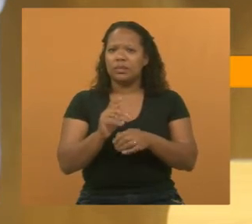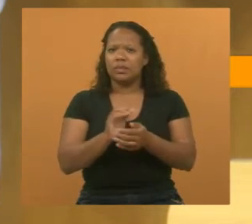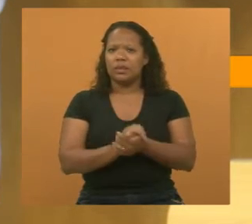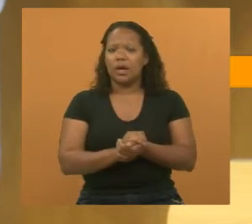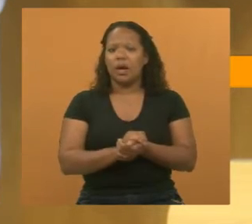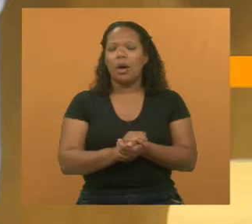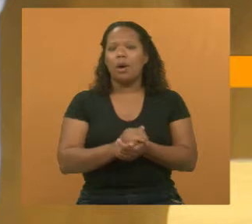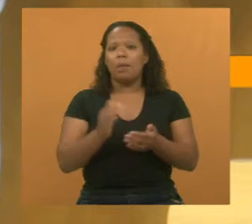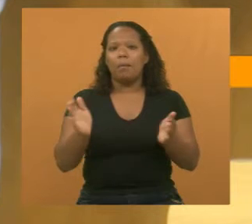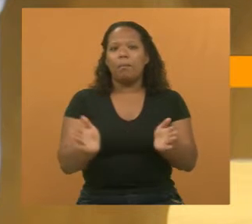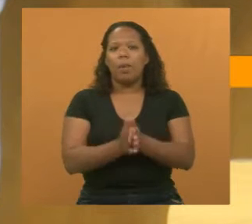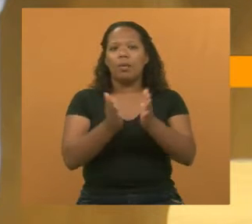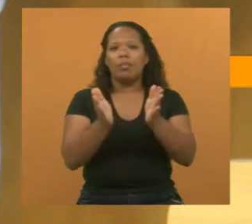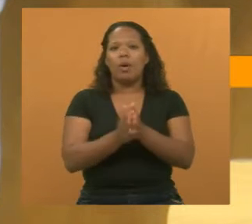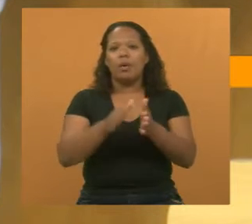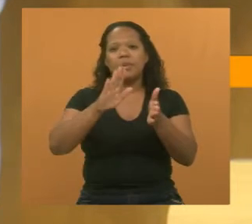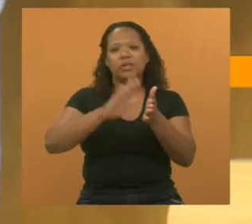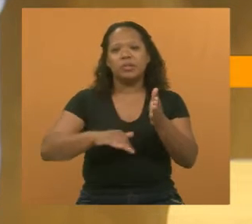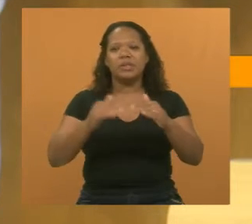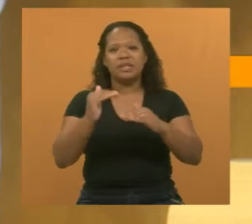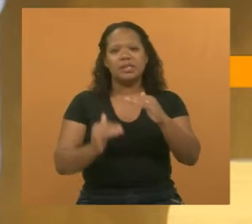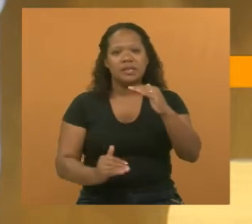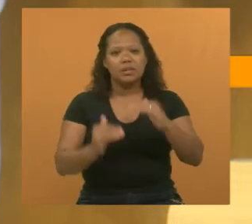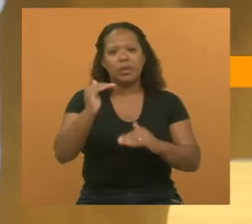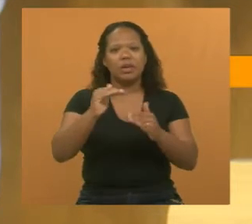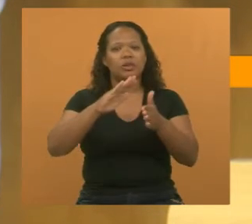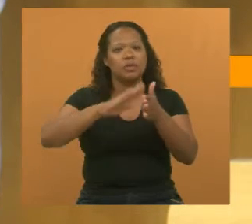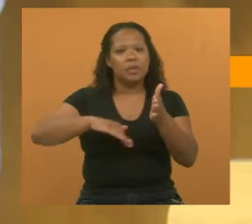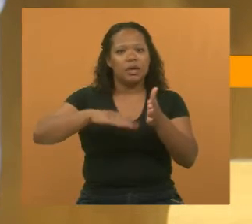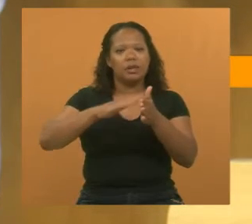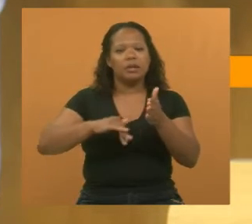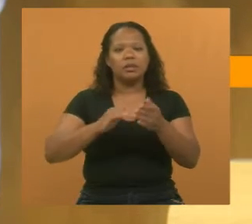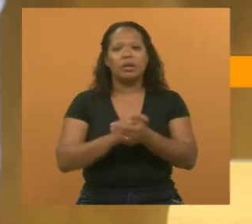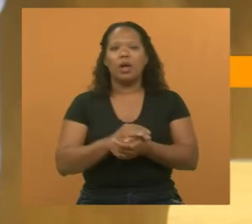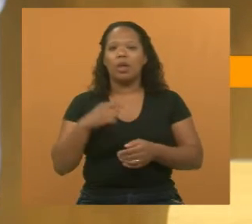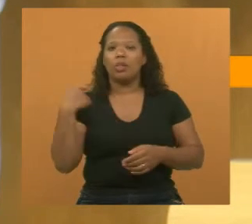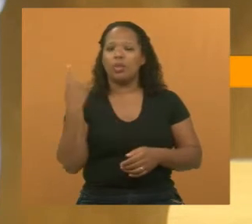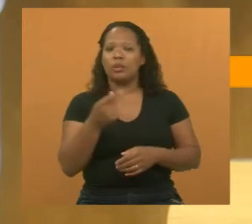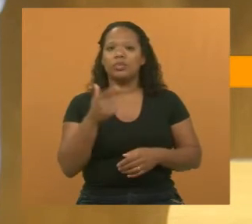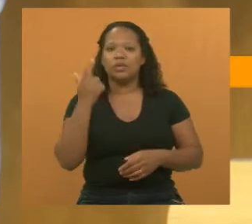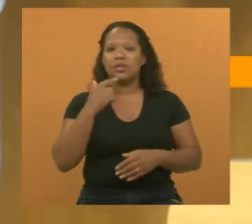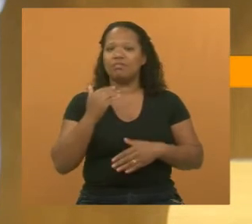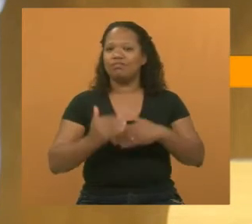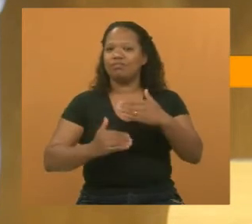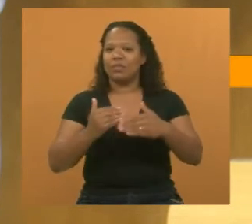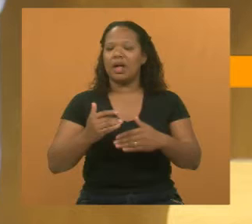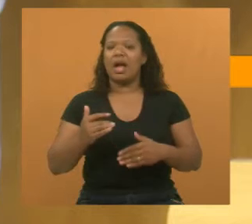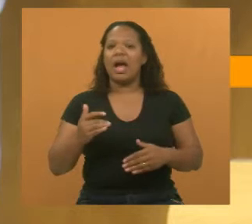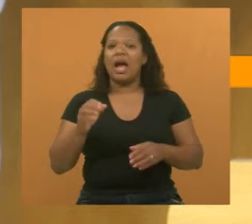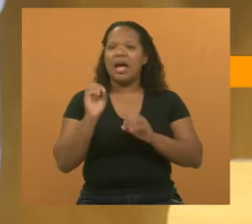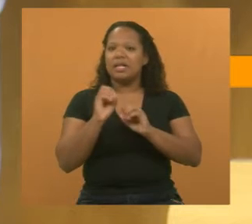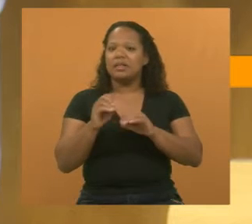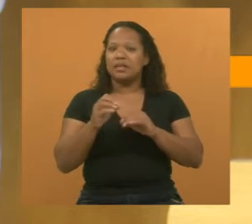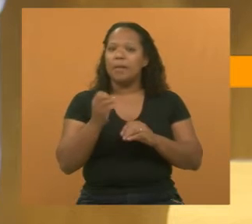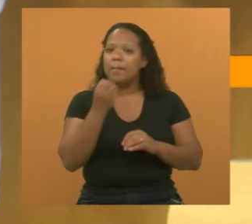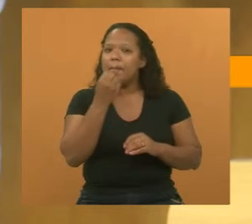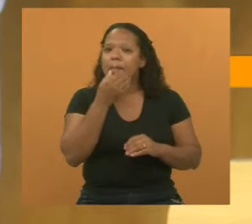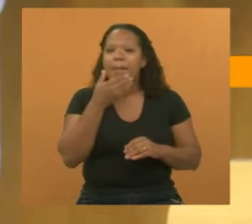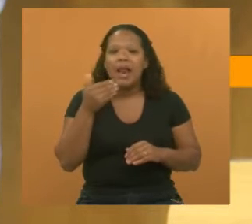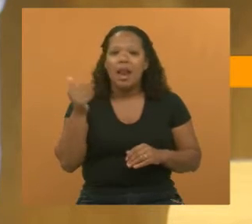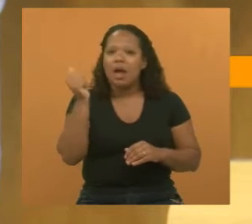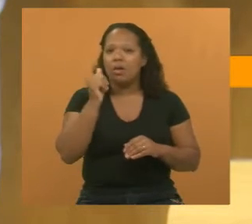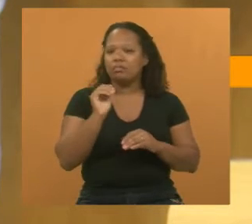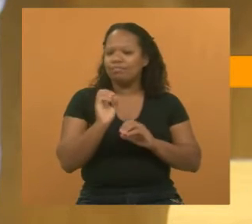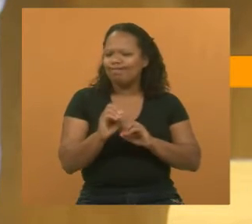reduza a pobreza, que reduza a desigualdade e que também a gente consiga avançar na educação. A educação, eu tenho dito